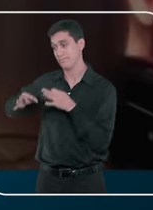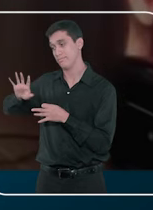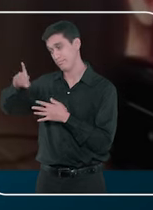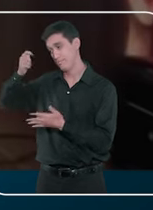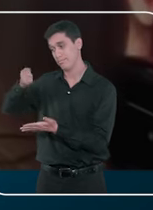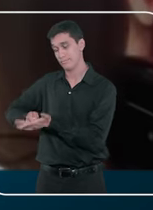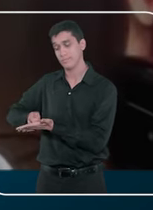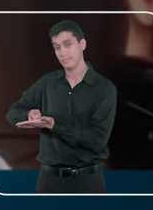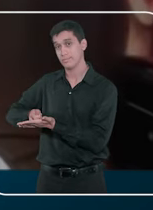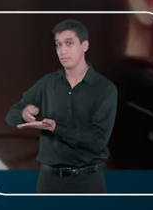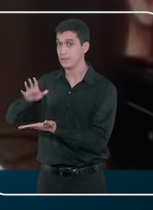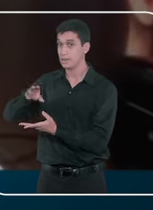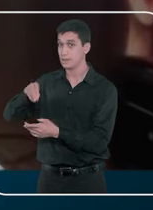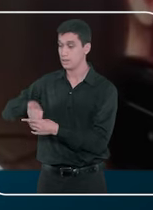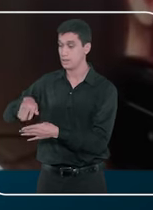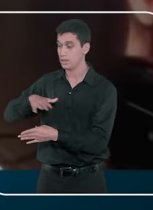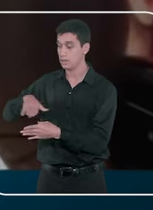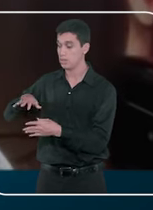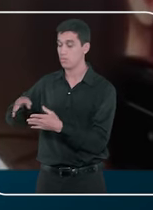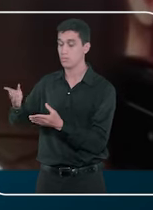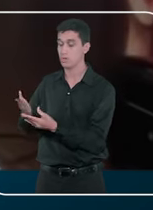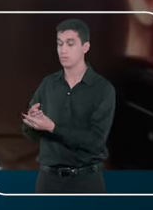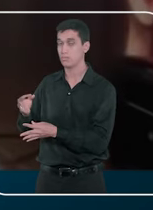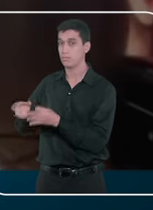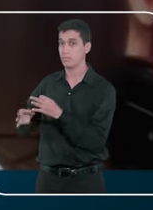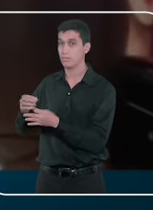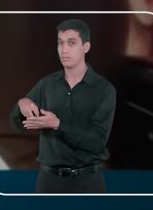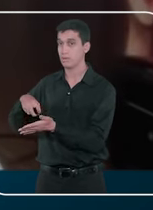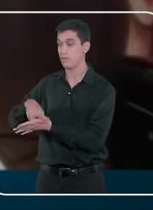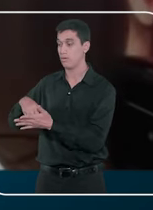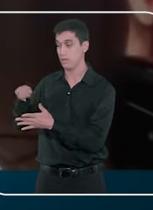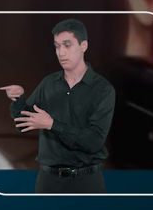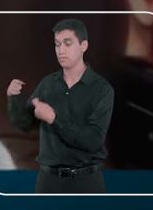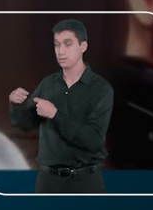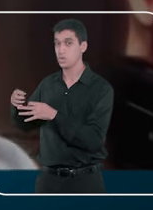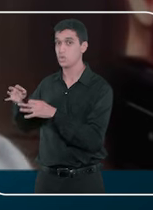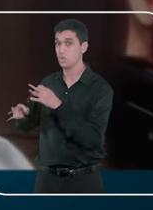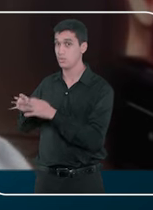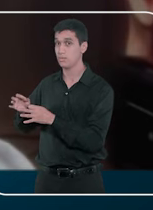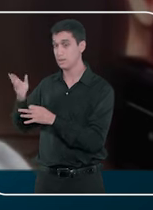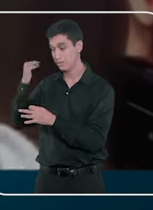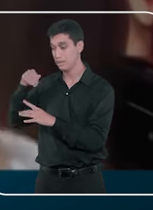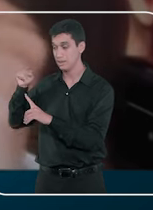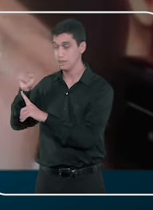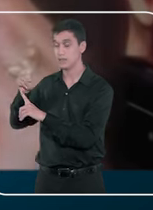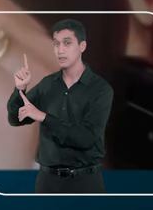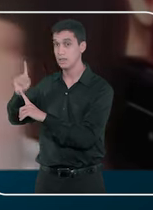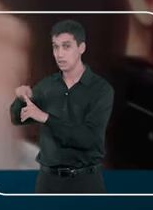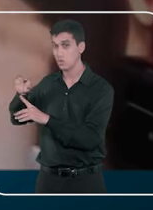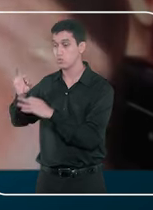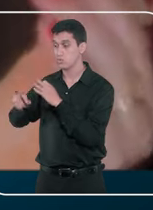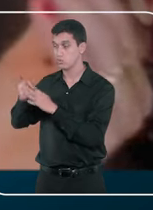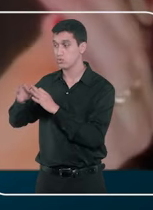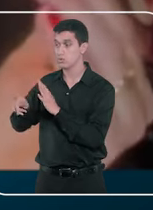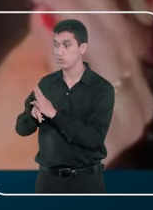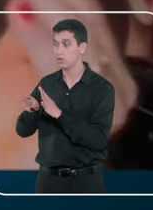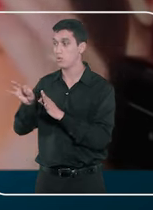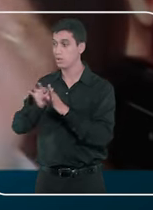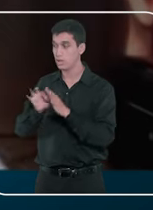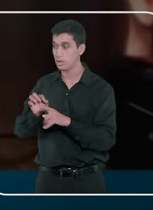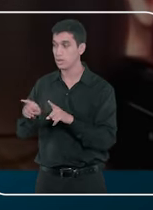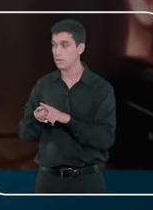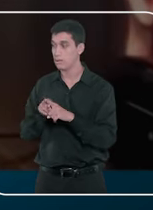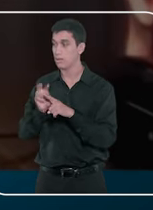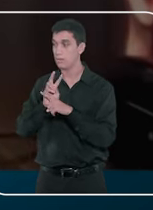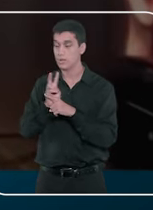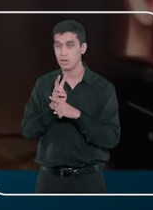mas no processo penal o juiz tem que julgar sabendo que ele é efetivamente um juiz de controle e de proteção